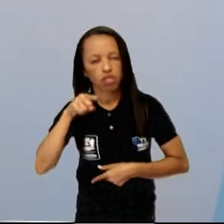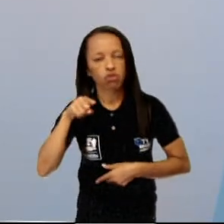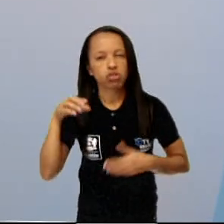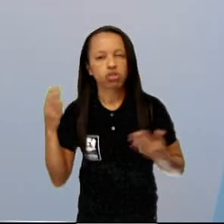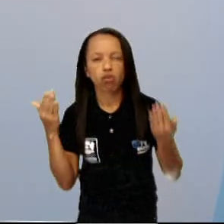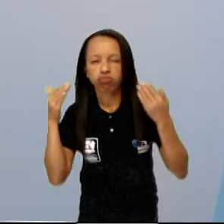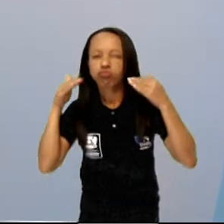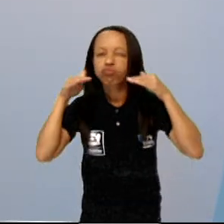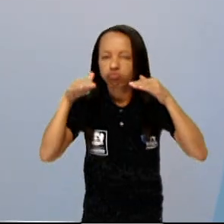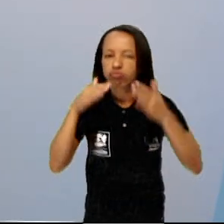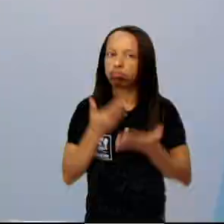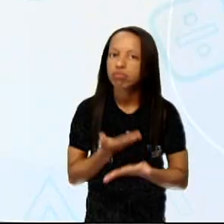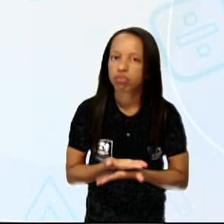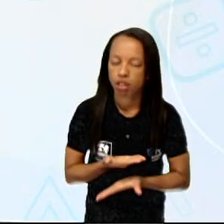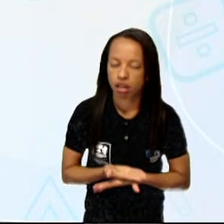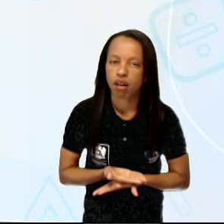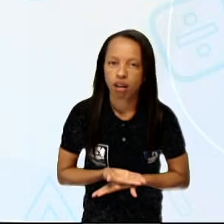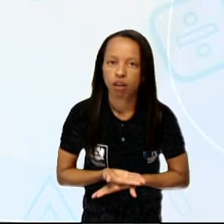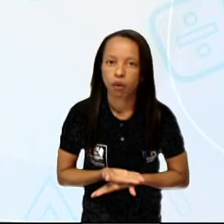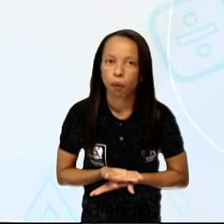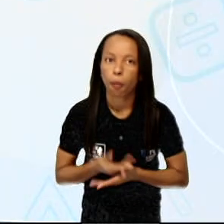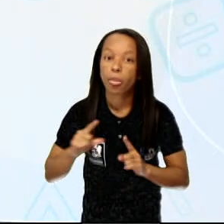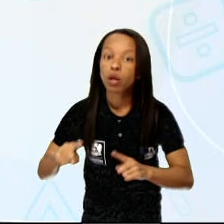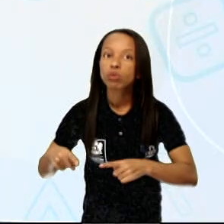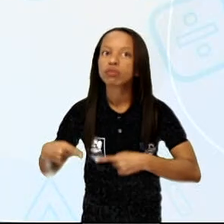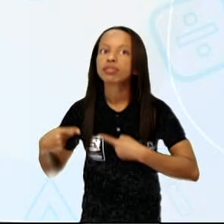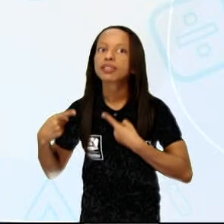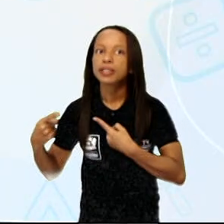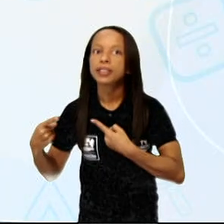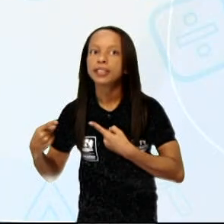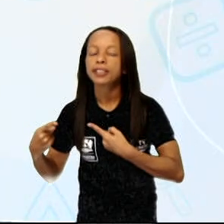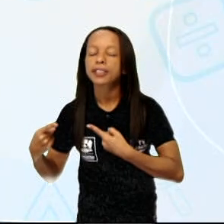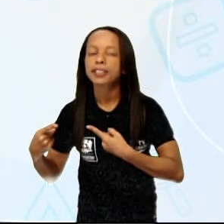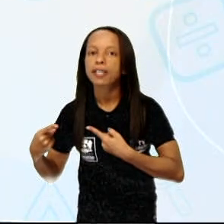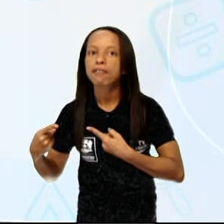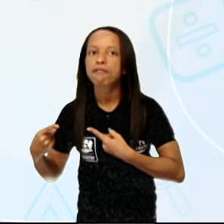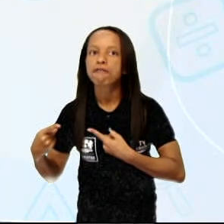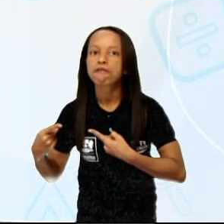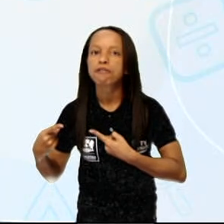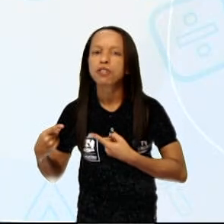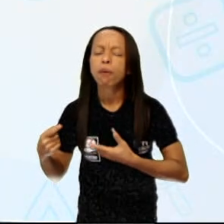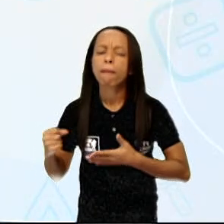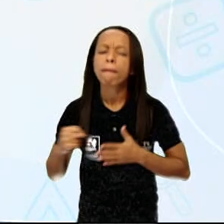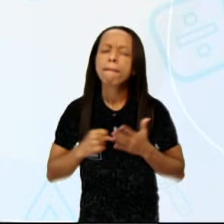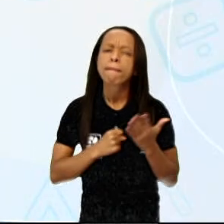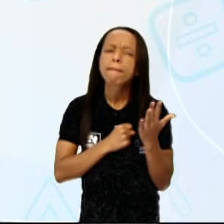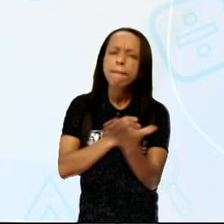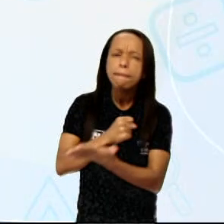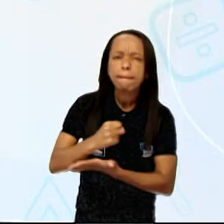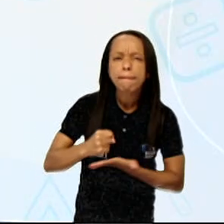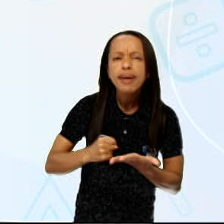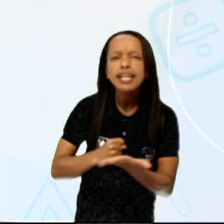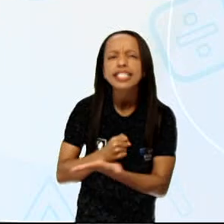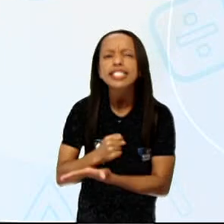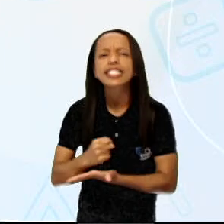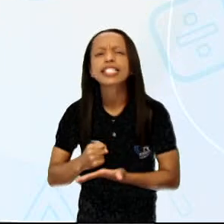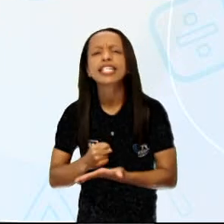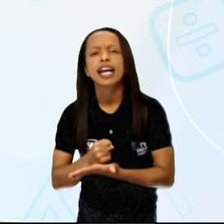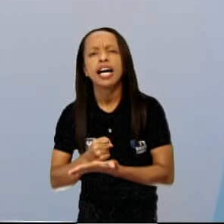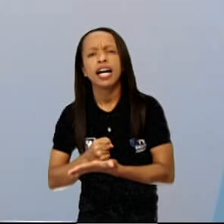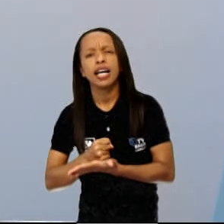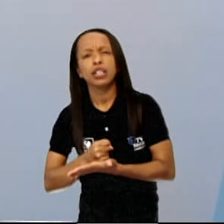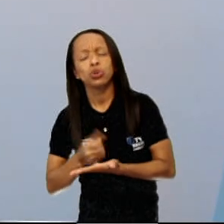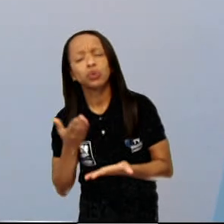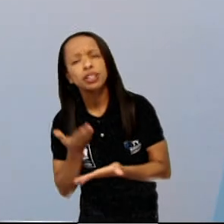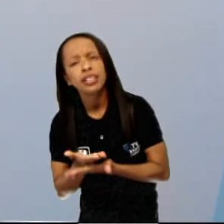slide. O desafio que eu vou deixar para vocês é, baseado no que a gente viu aqui, baseado nesse conhecimento que foi construído na